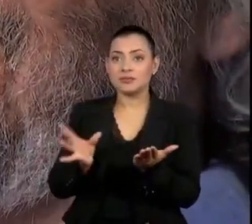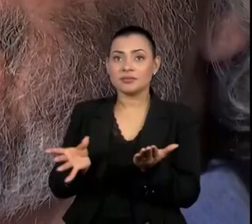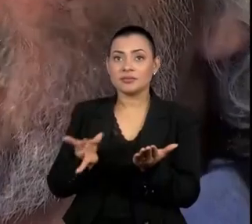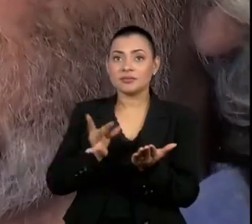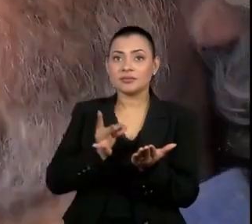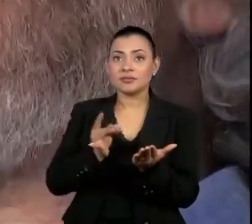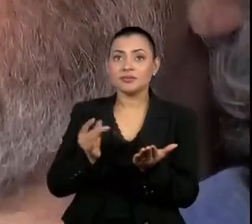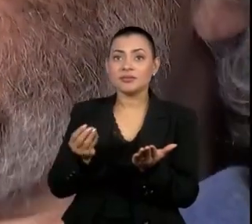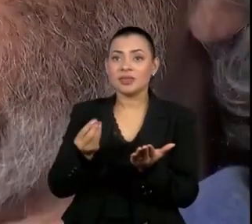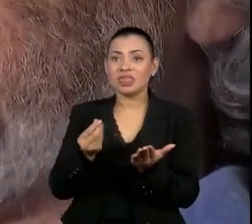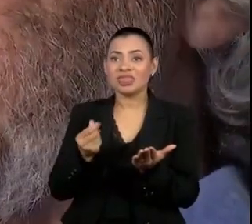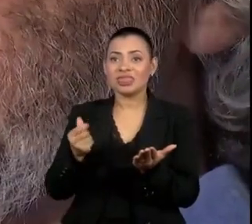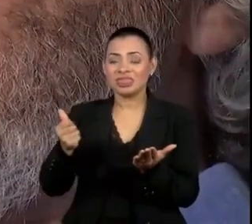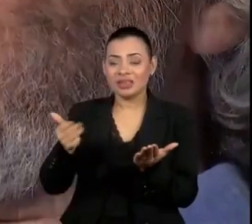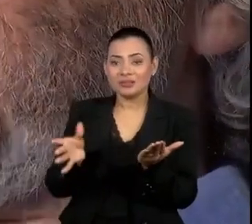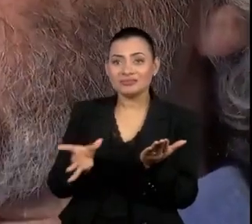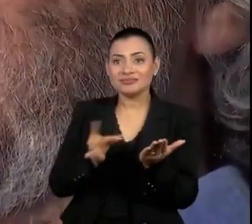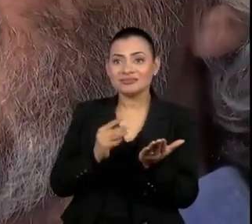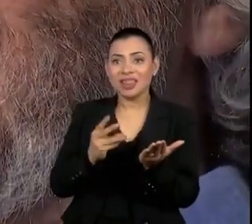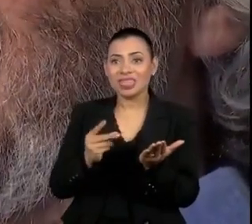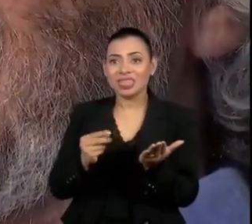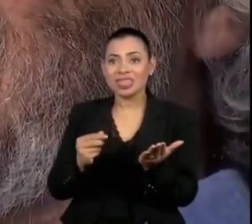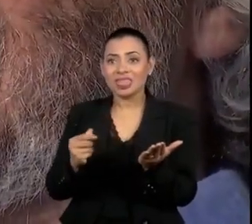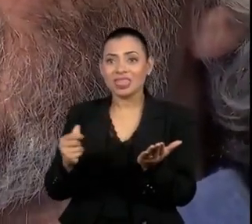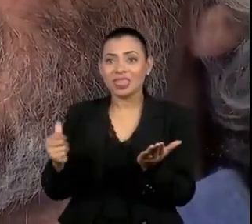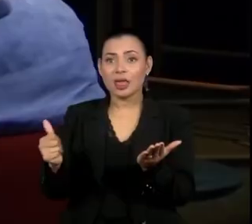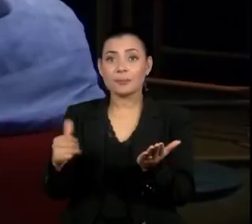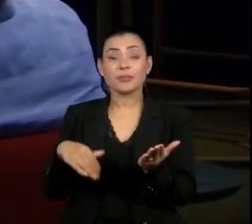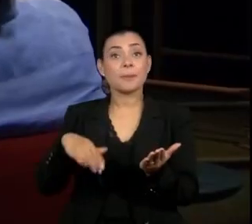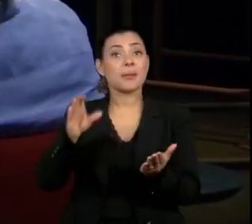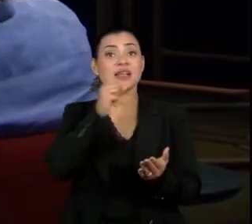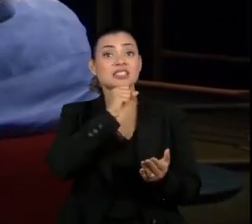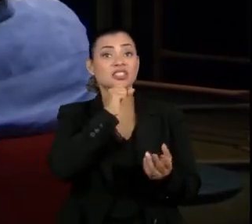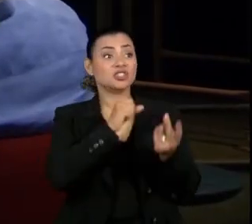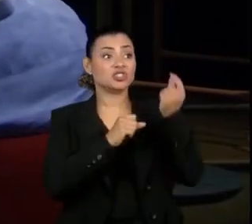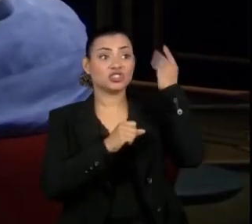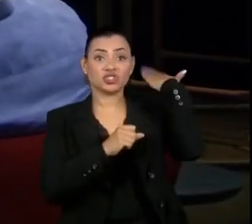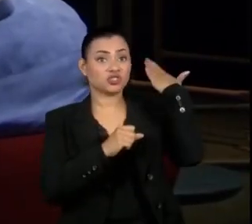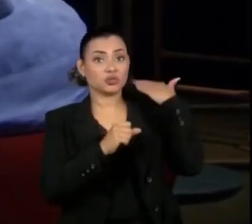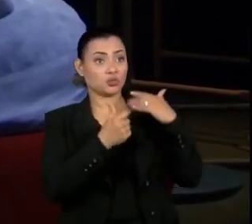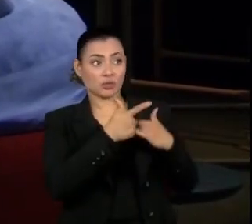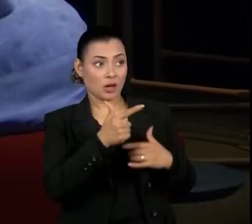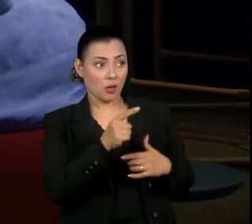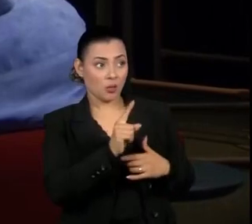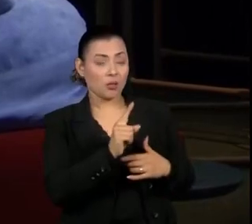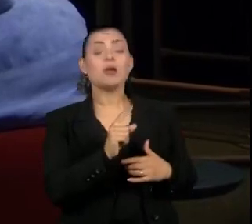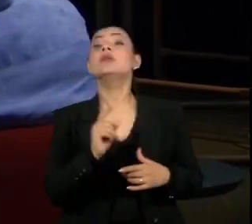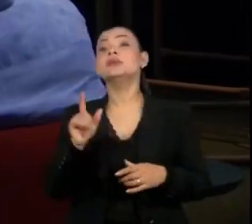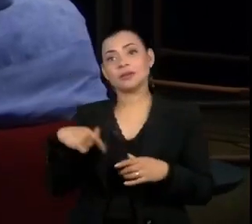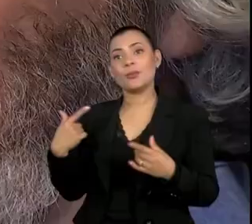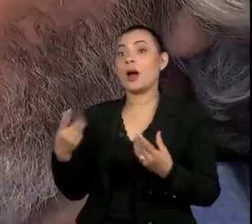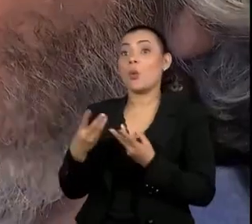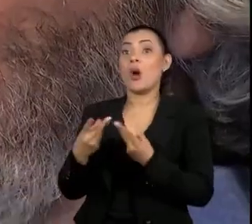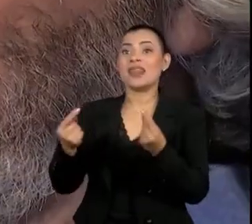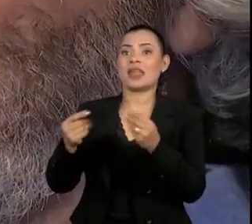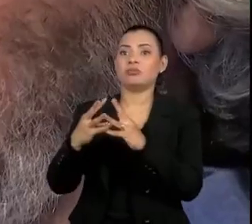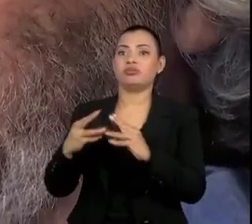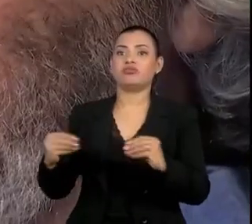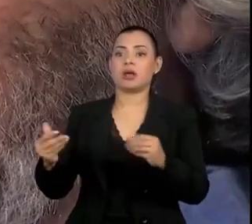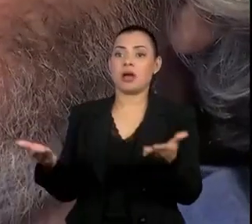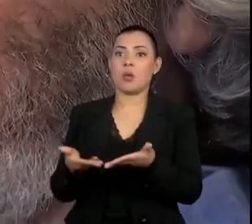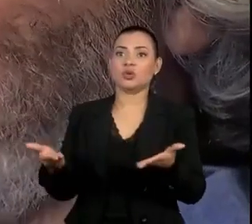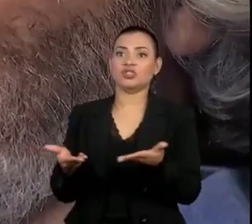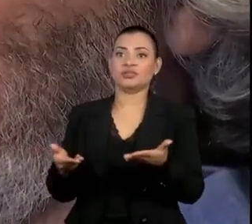está se esfarelando. Ou seja, Outros mais antigos, não. não. A perda da qualidade mesmo